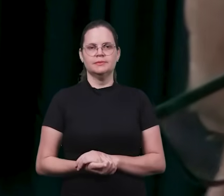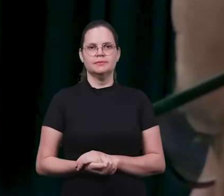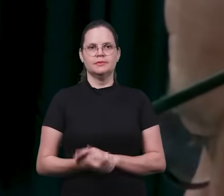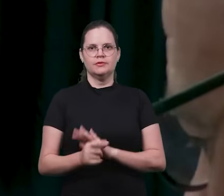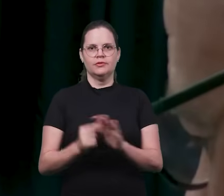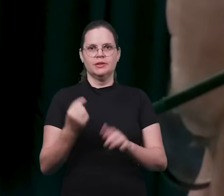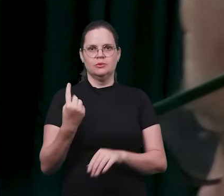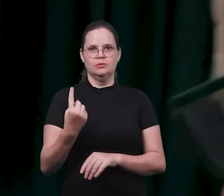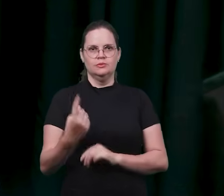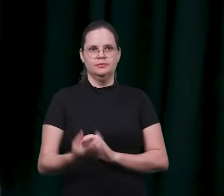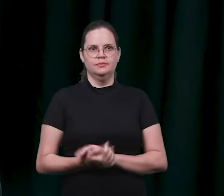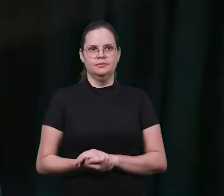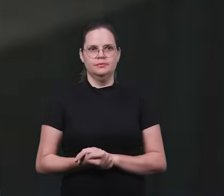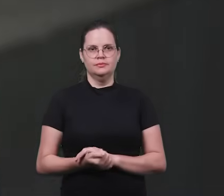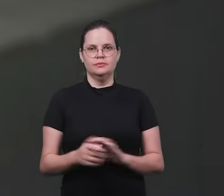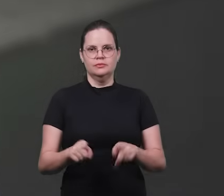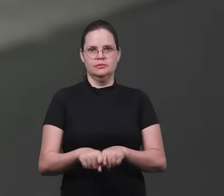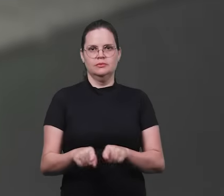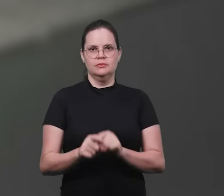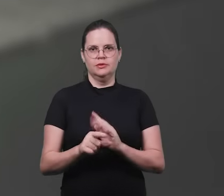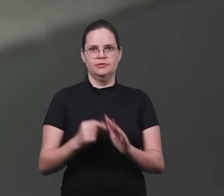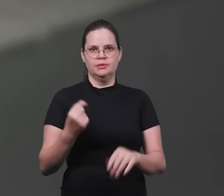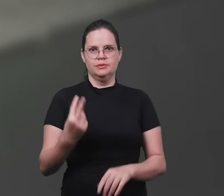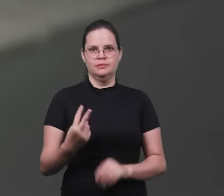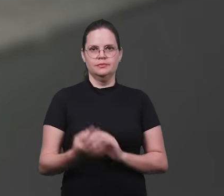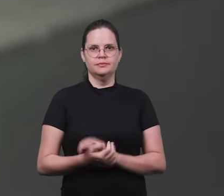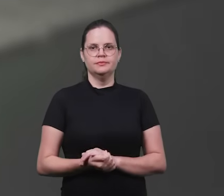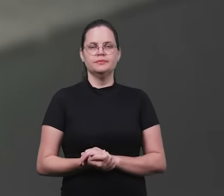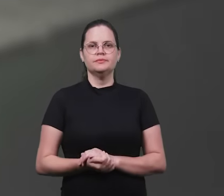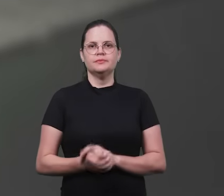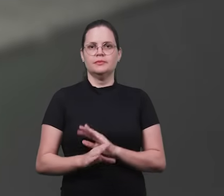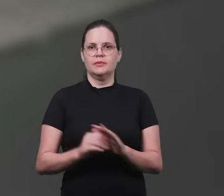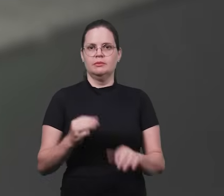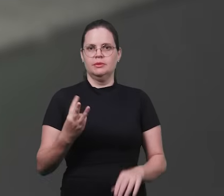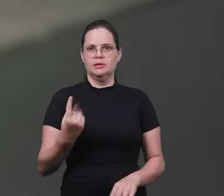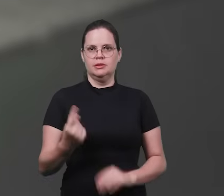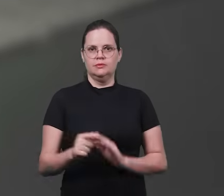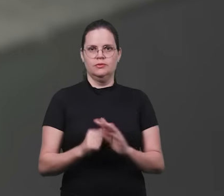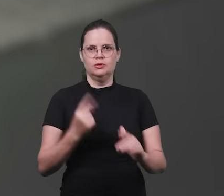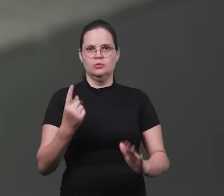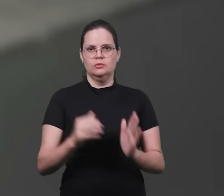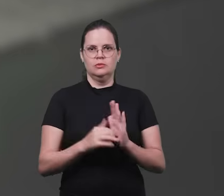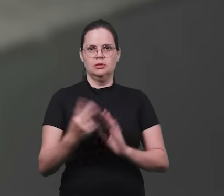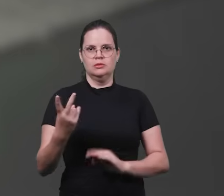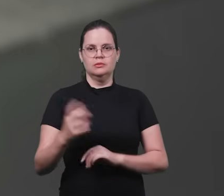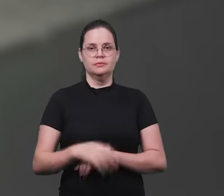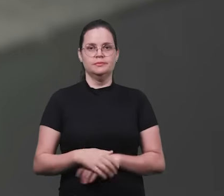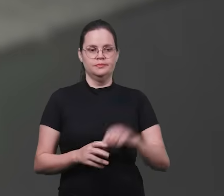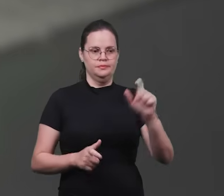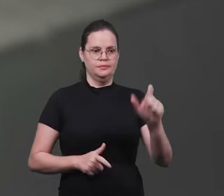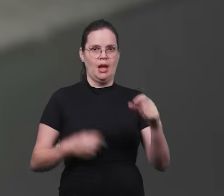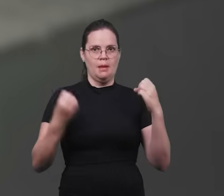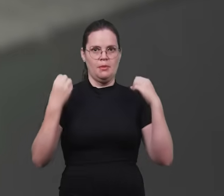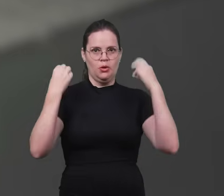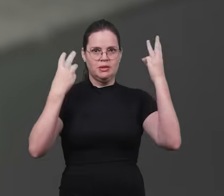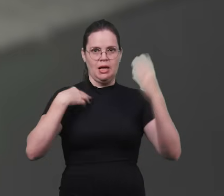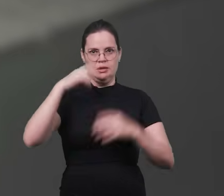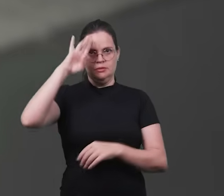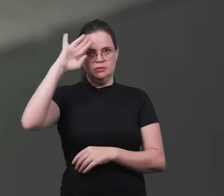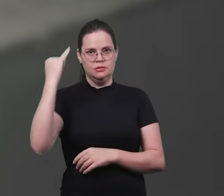versículo 1º e 2º do capítulo 31. E falou o Senhor a Moisés,